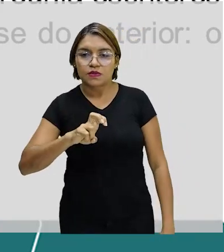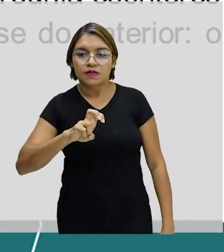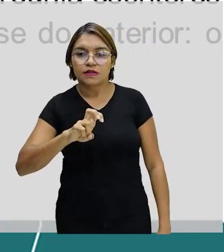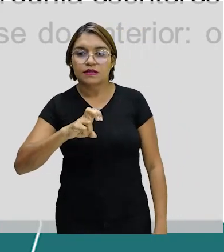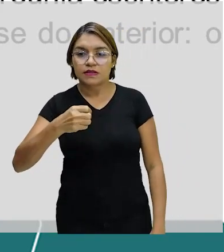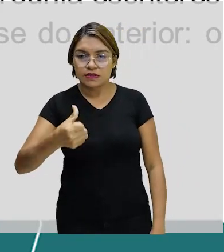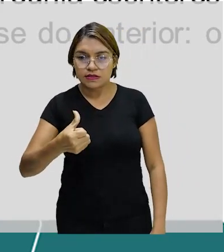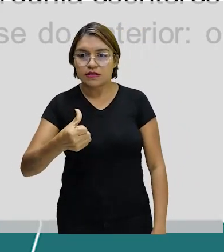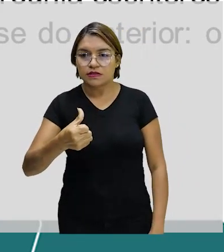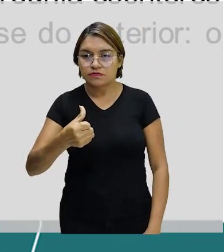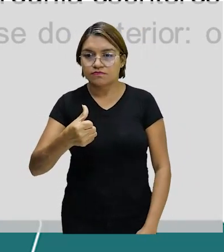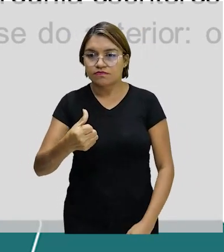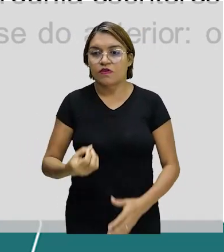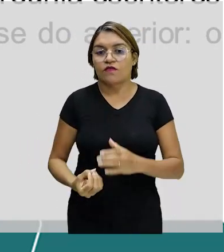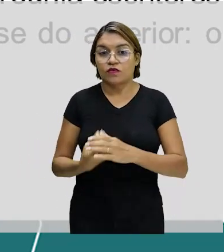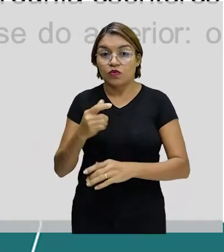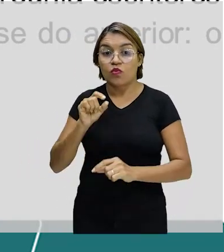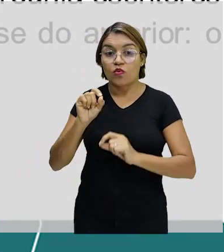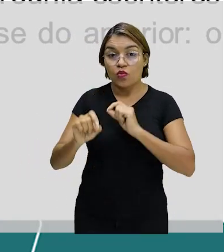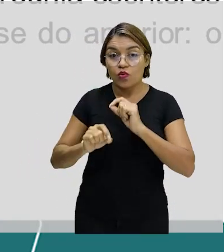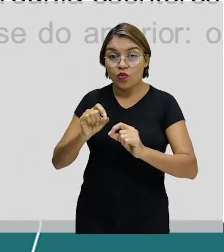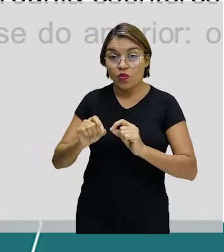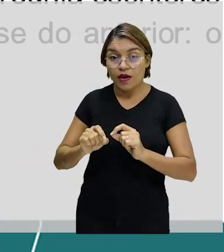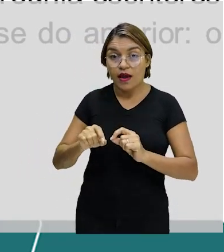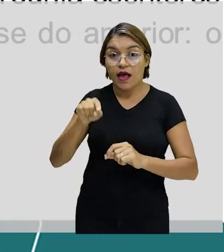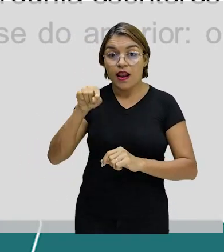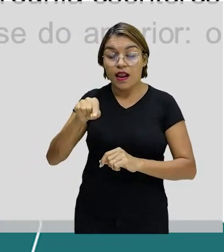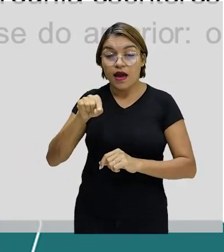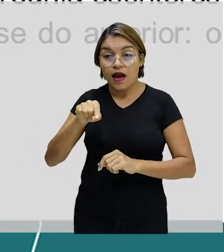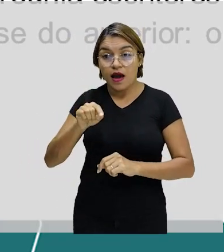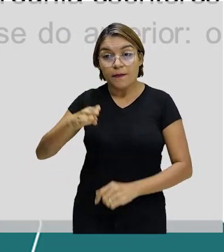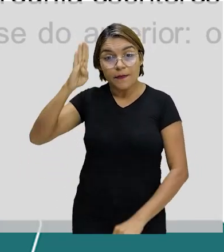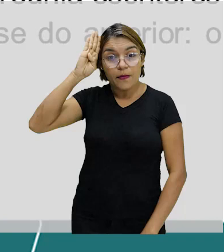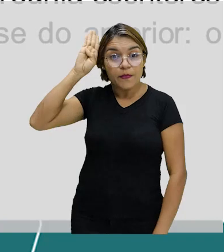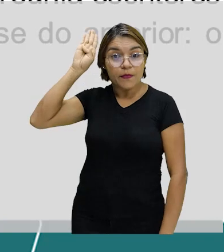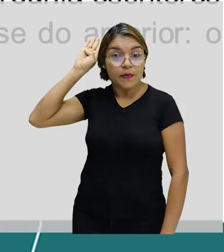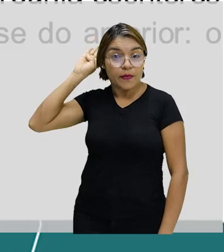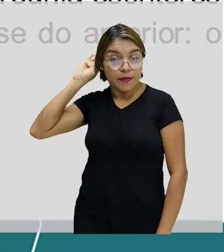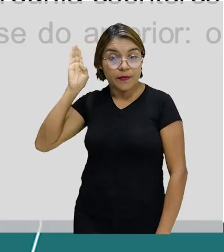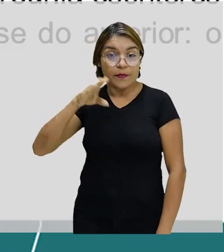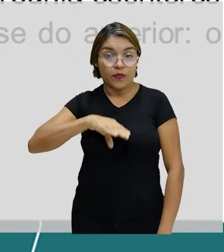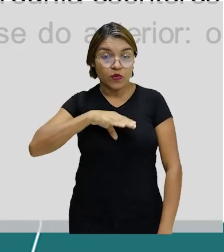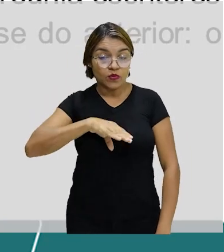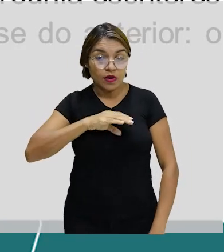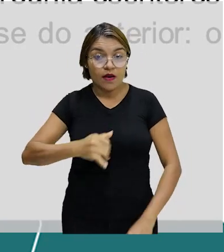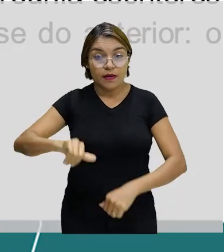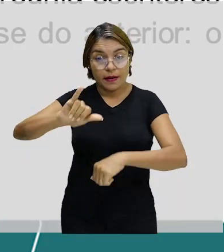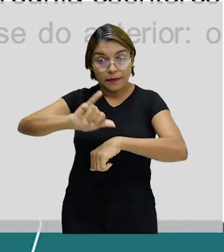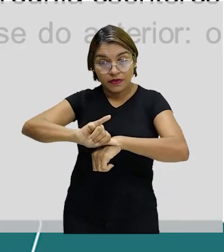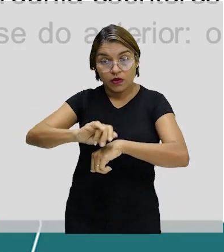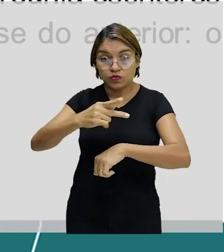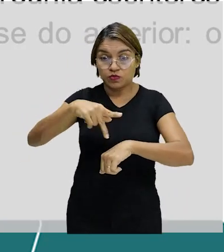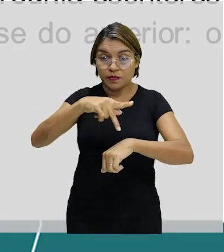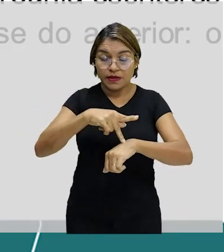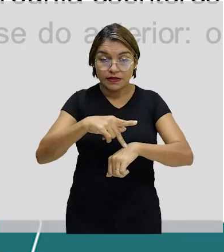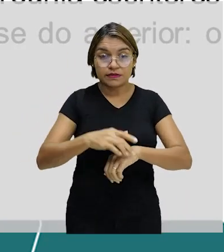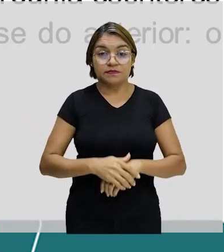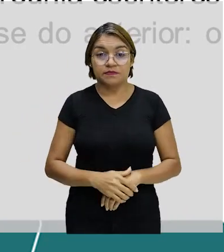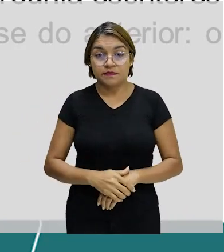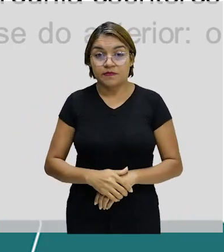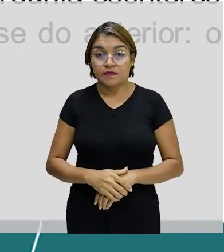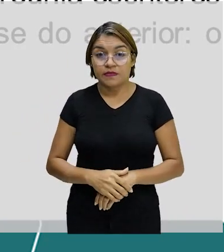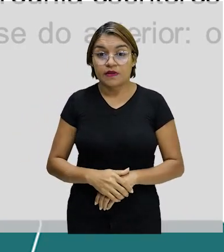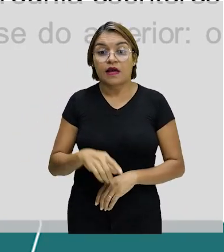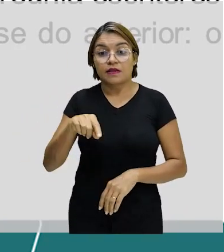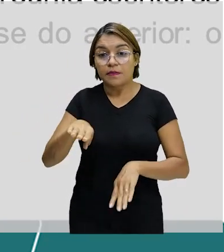fundação da Arcádia Lusitânia, na capital do país, Lisboa. Posterior ao movimento artístico do barroco, o